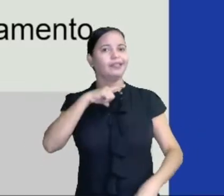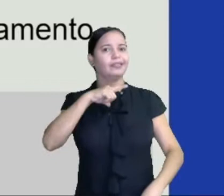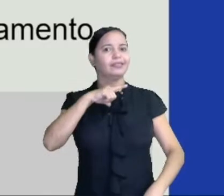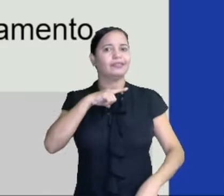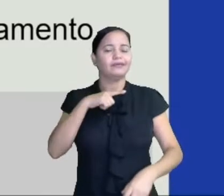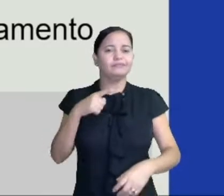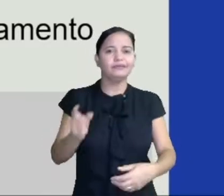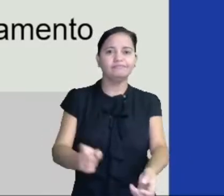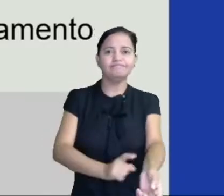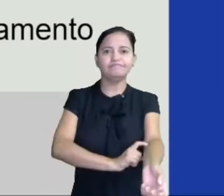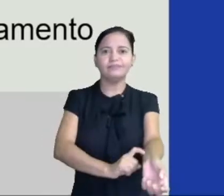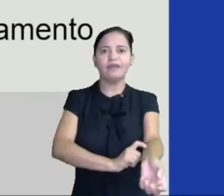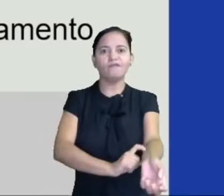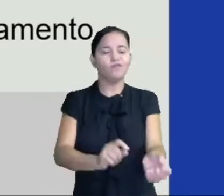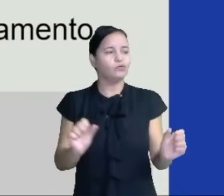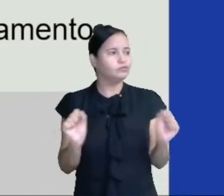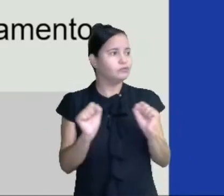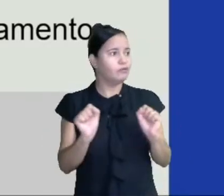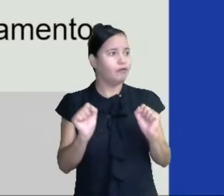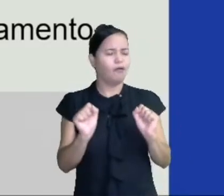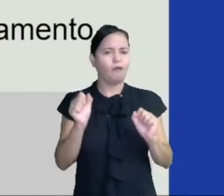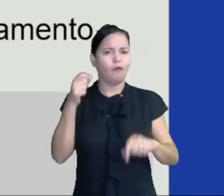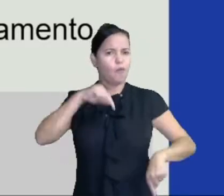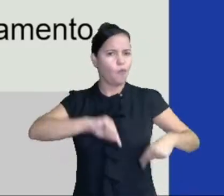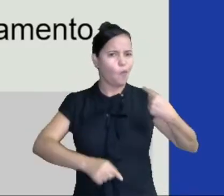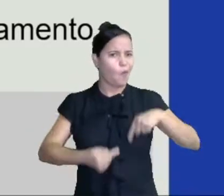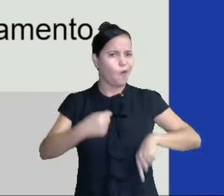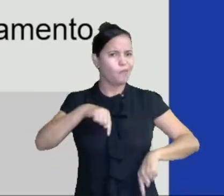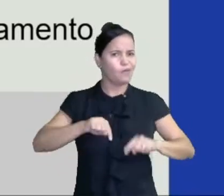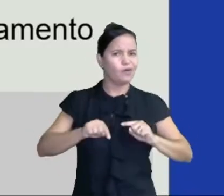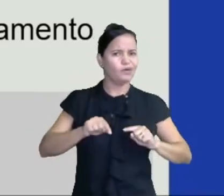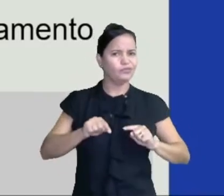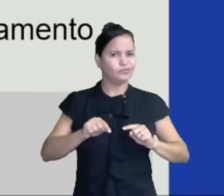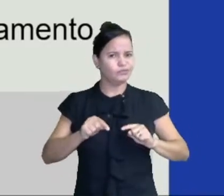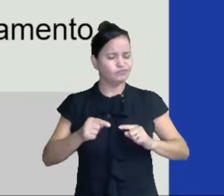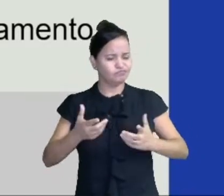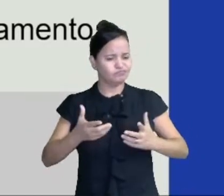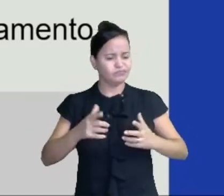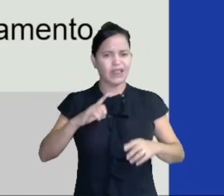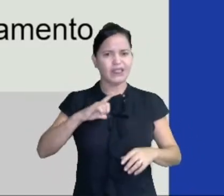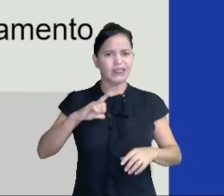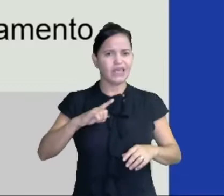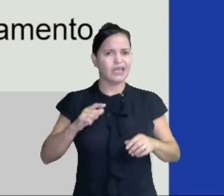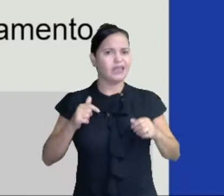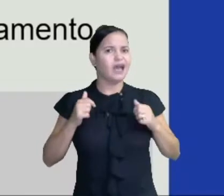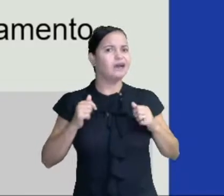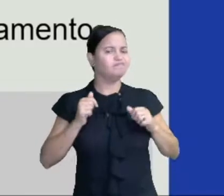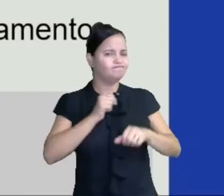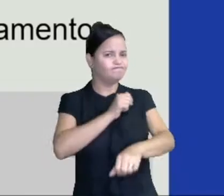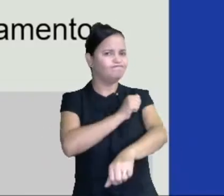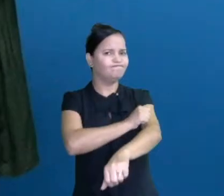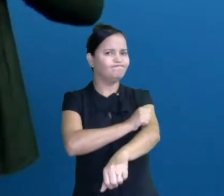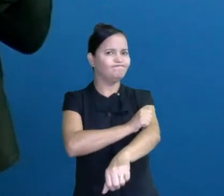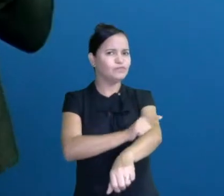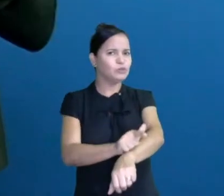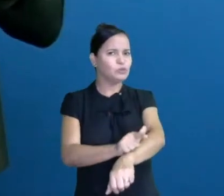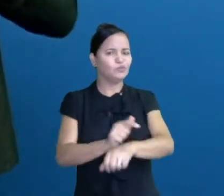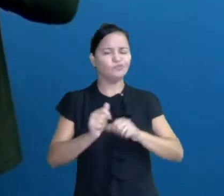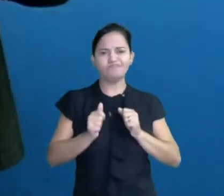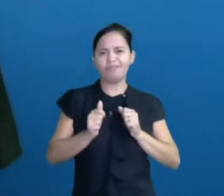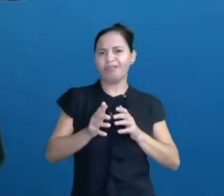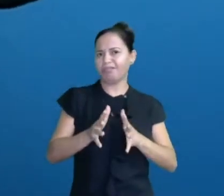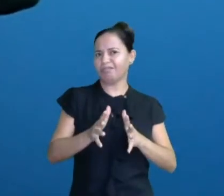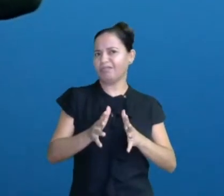identificando como os hormônios influenciam no comportamento individual e coletivo e nas relações sociais. Volta aqui comigo,